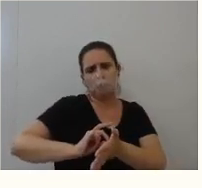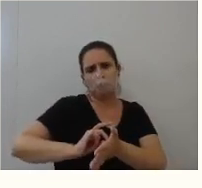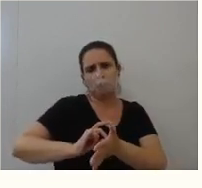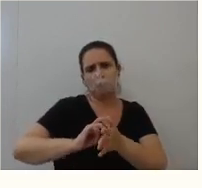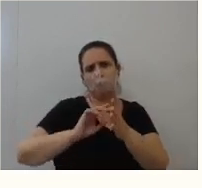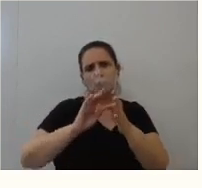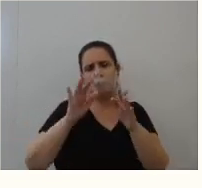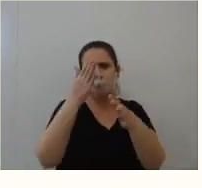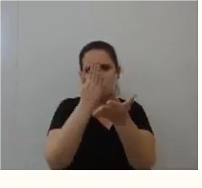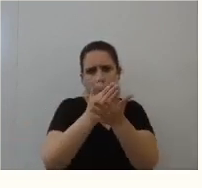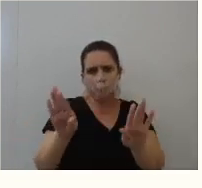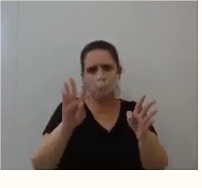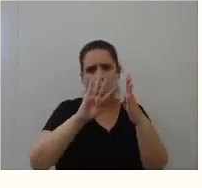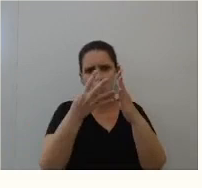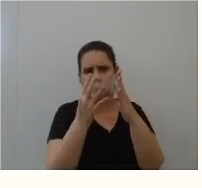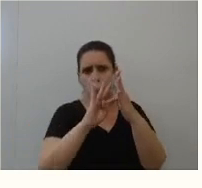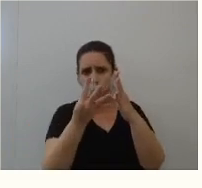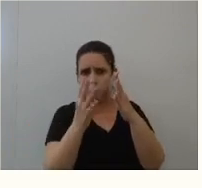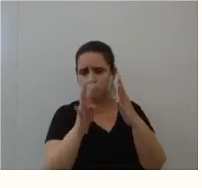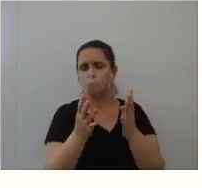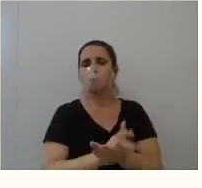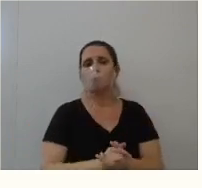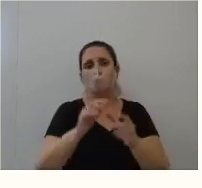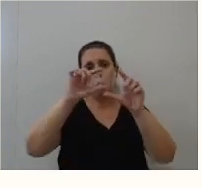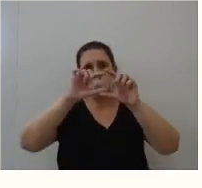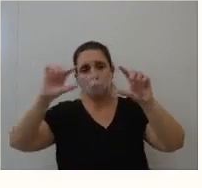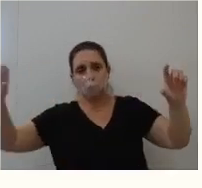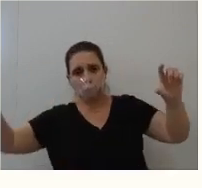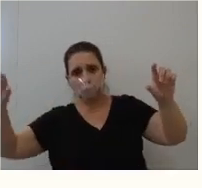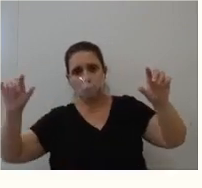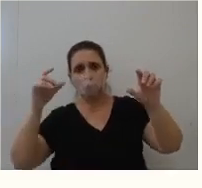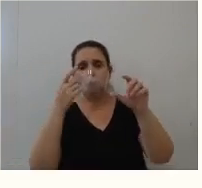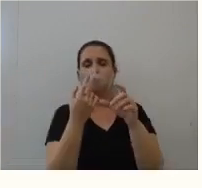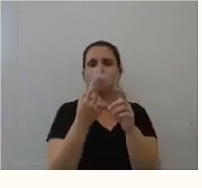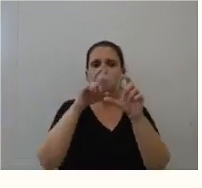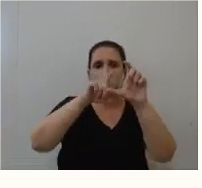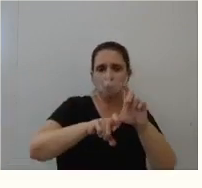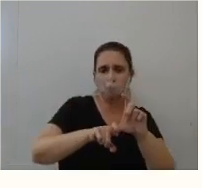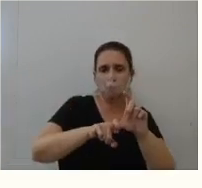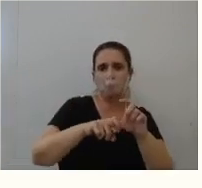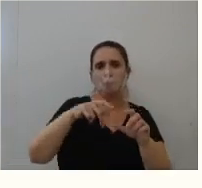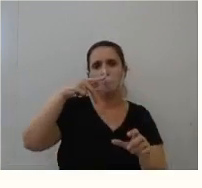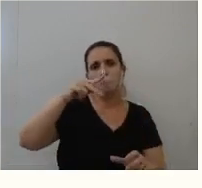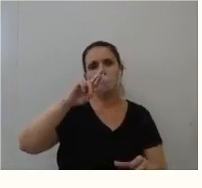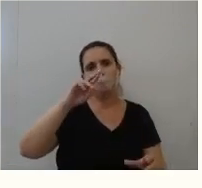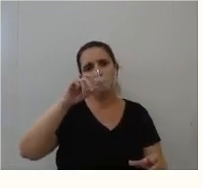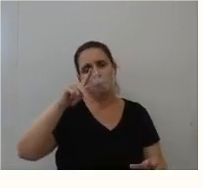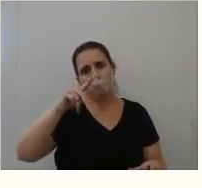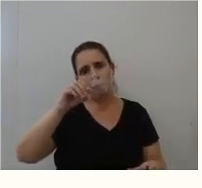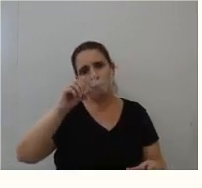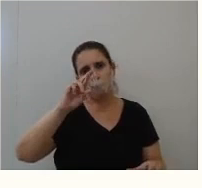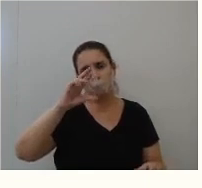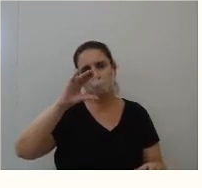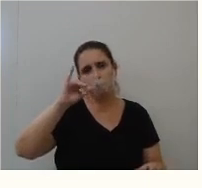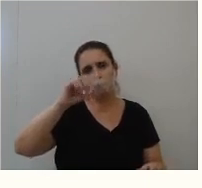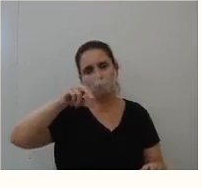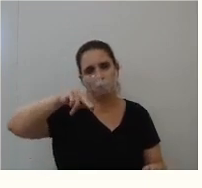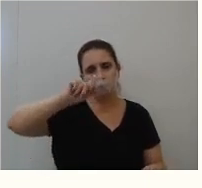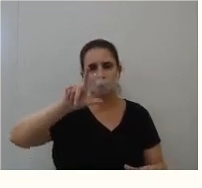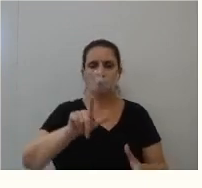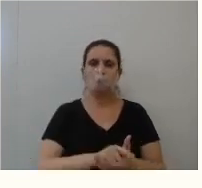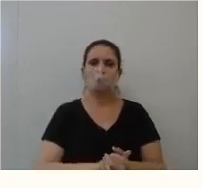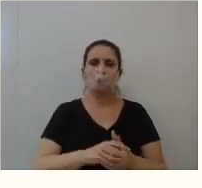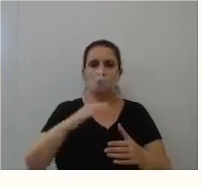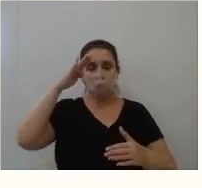da quarentena. Perceba, uma oração subordinada proporcional. Mais um exemplo eu tenho,